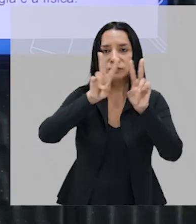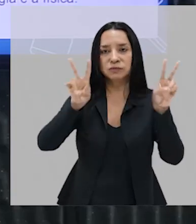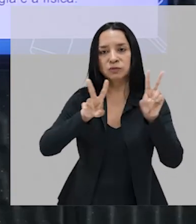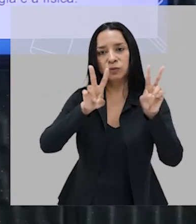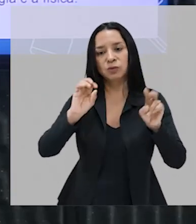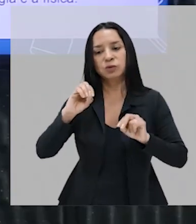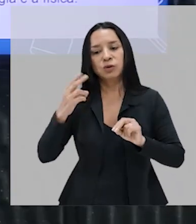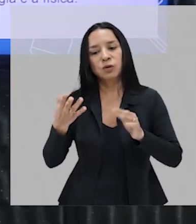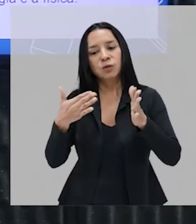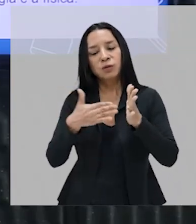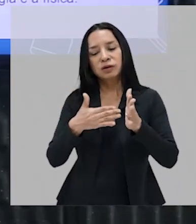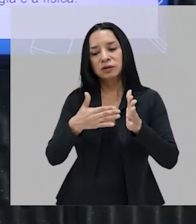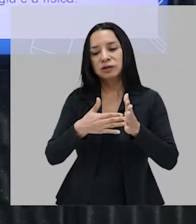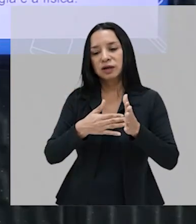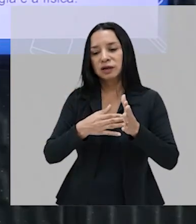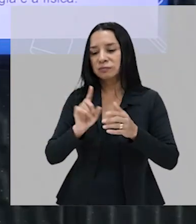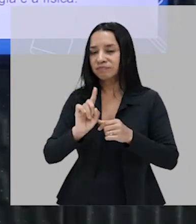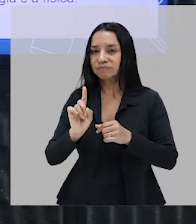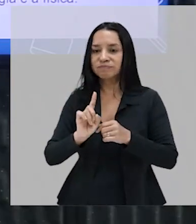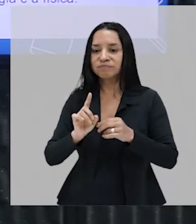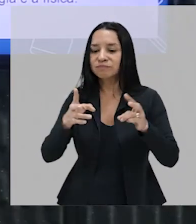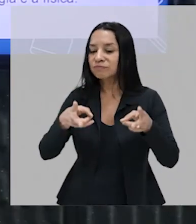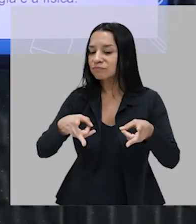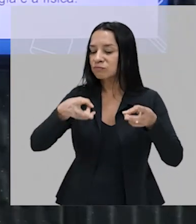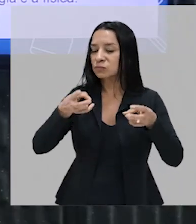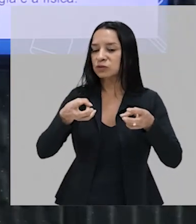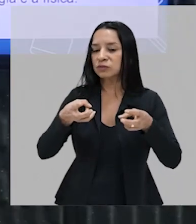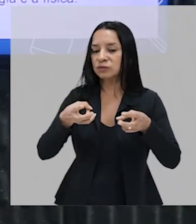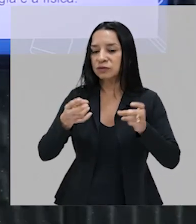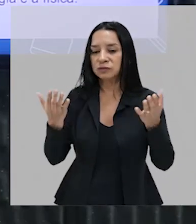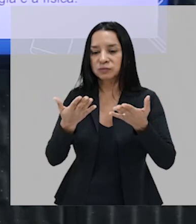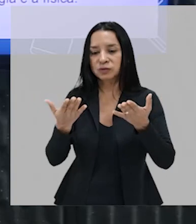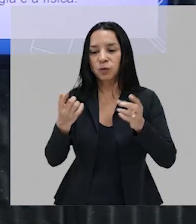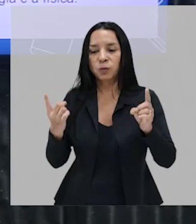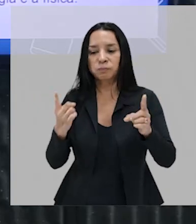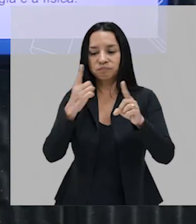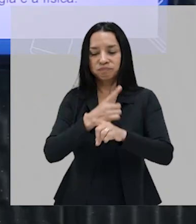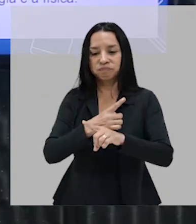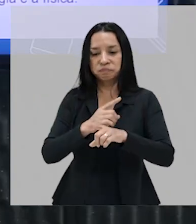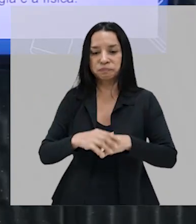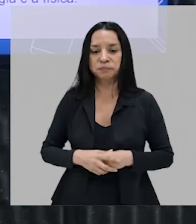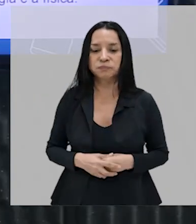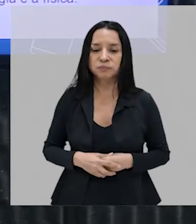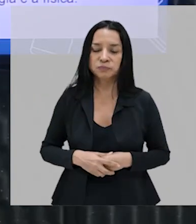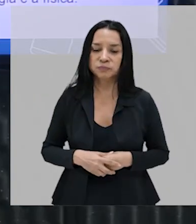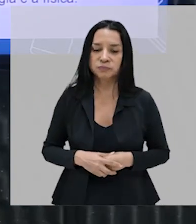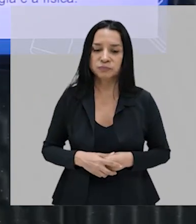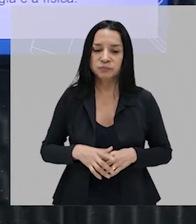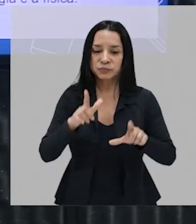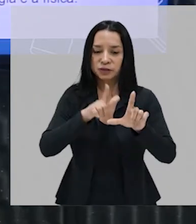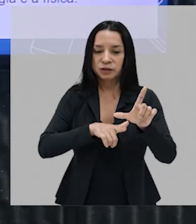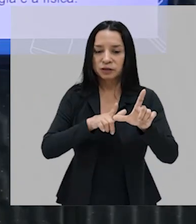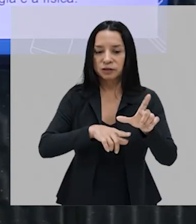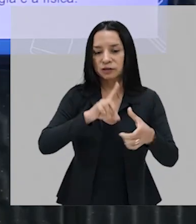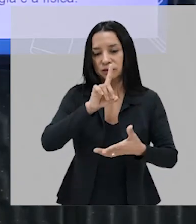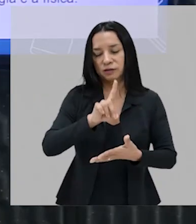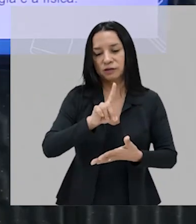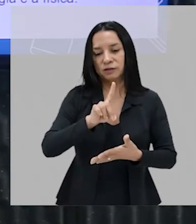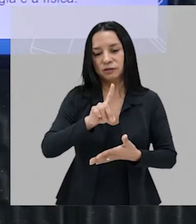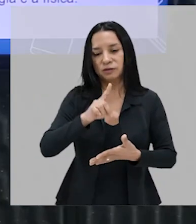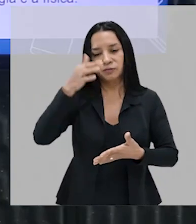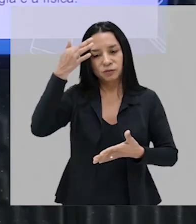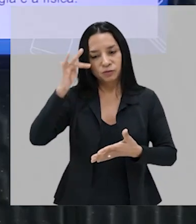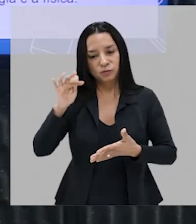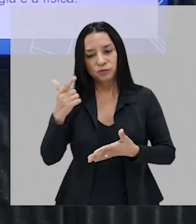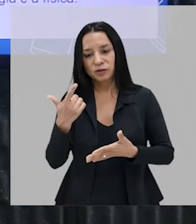até que não estavam sendo observadas e possivelmente contrárias. Letra D. A filosofia não tem